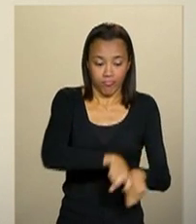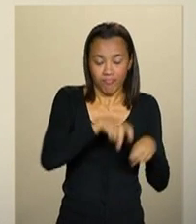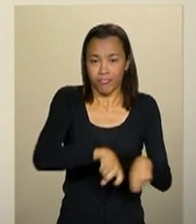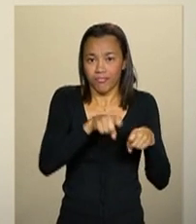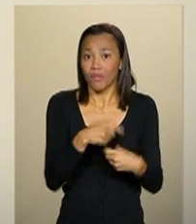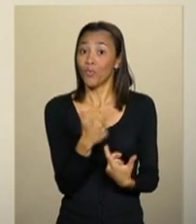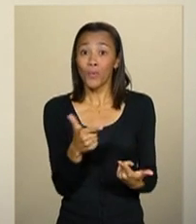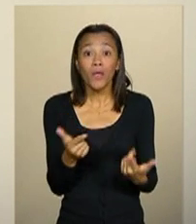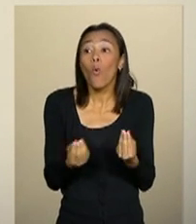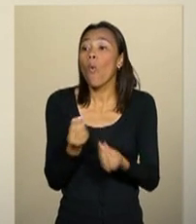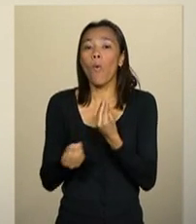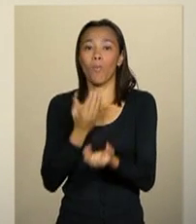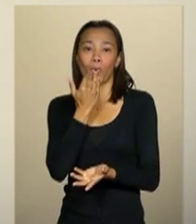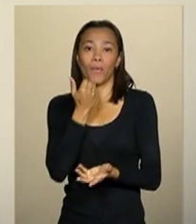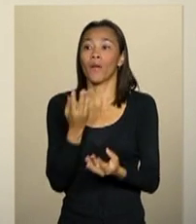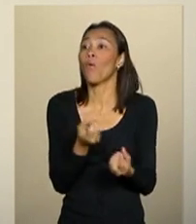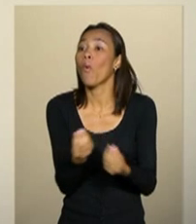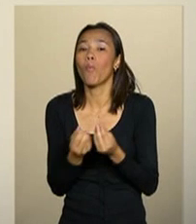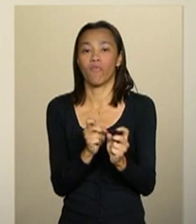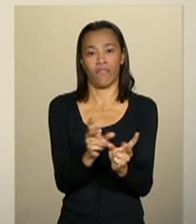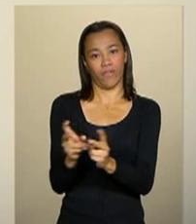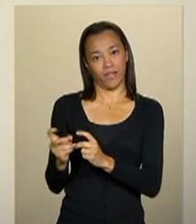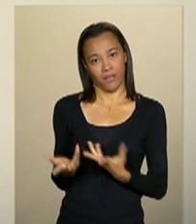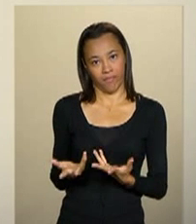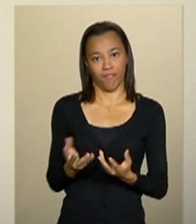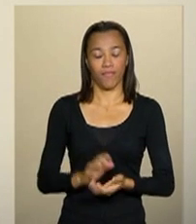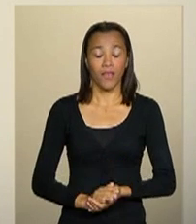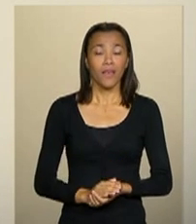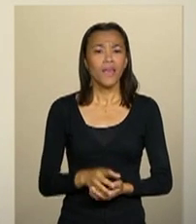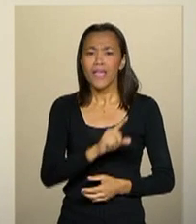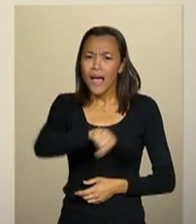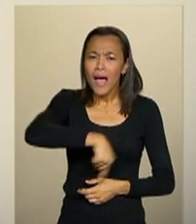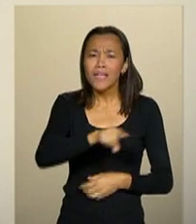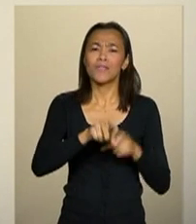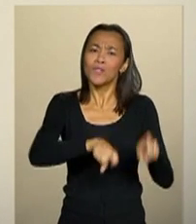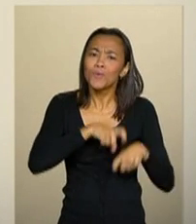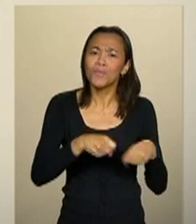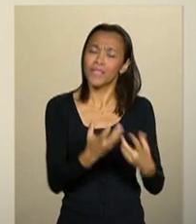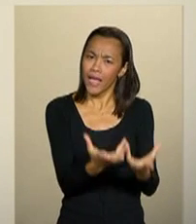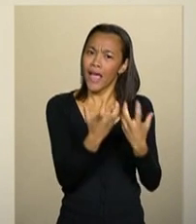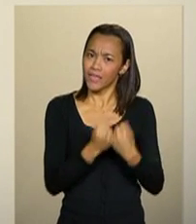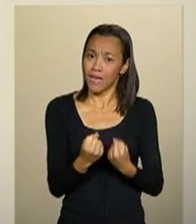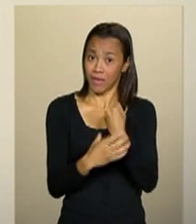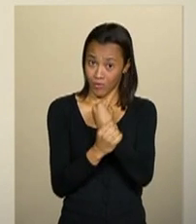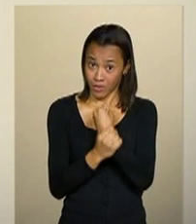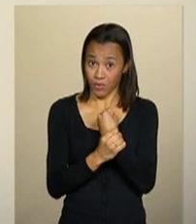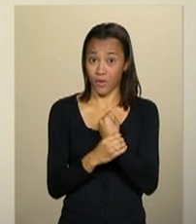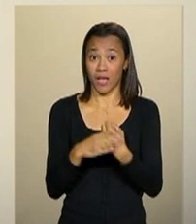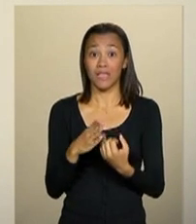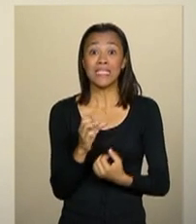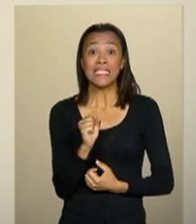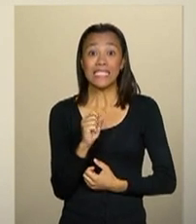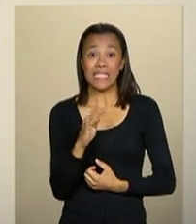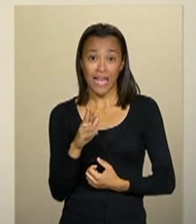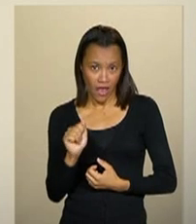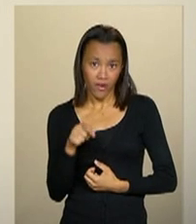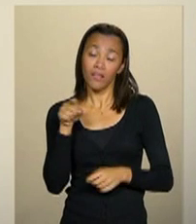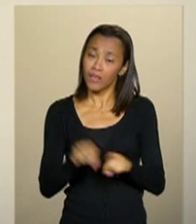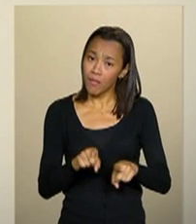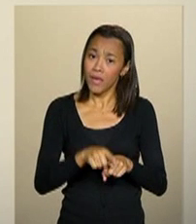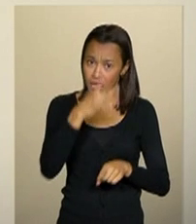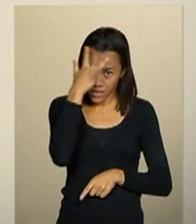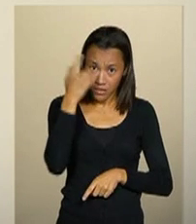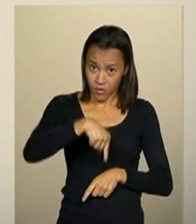elas não têm o que comer e nem o que vender no mercado e os agricultores que recebem o garantia-safra presidenta também para